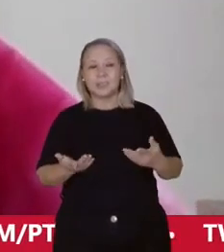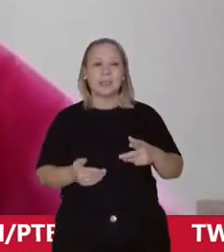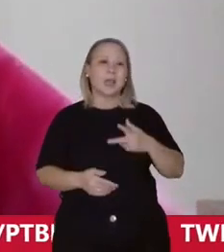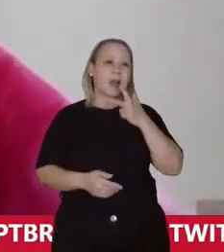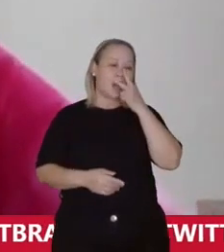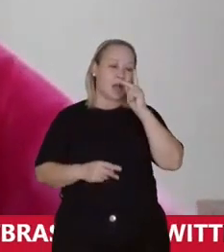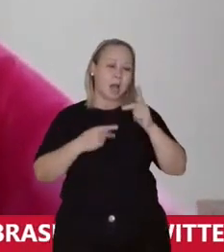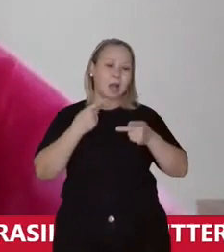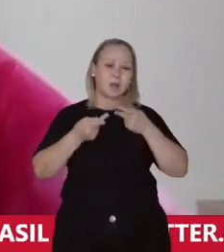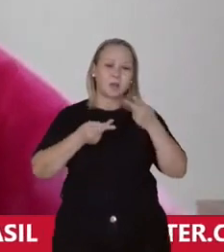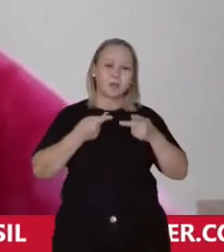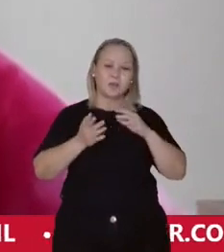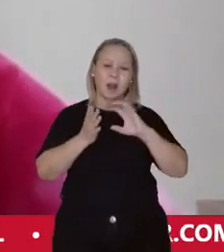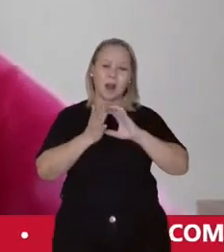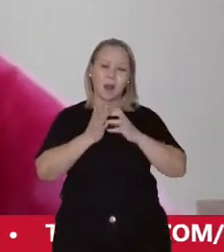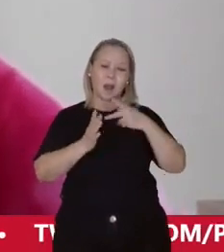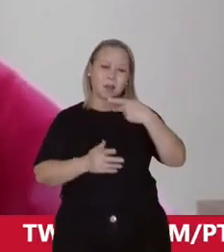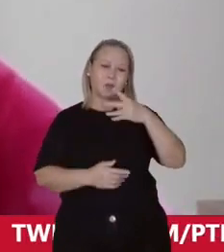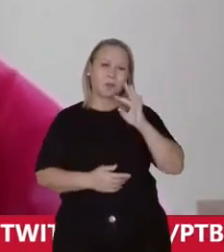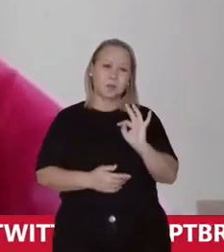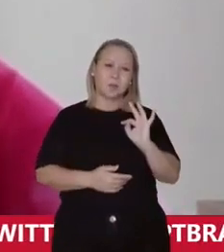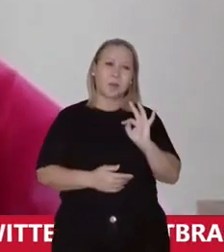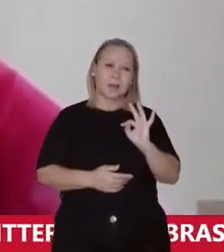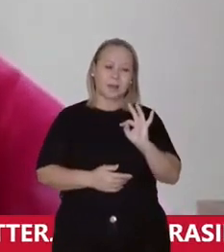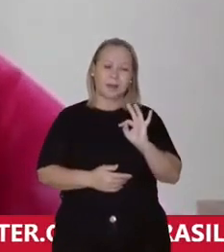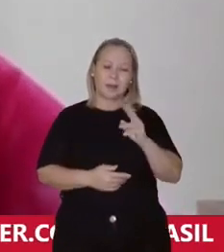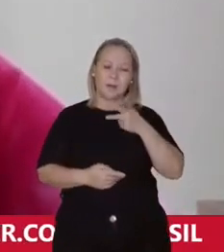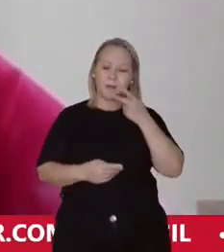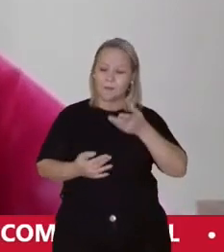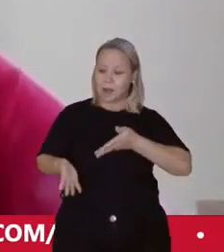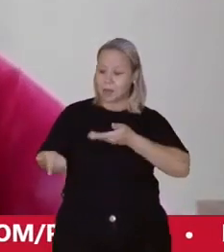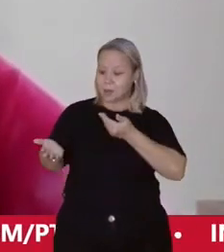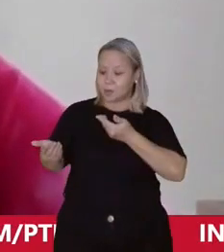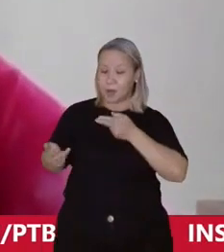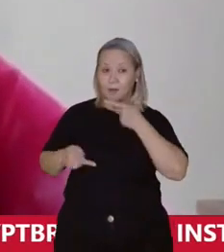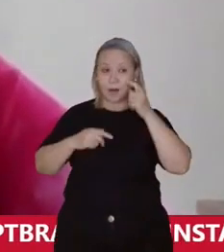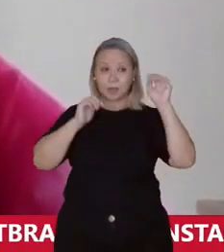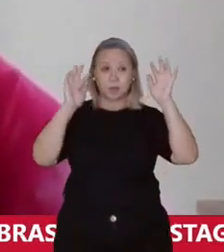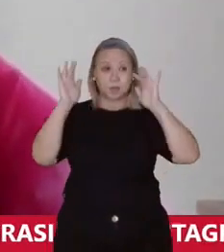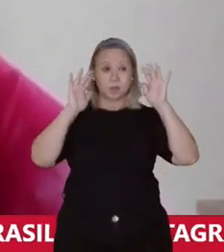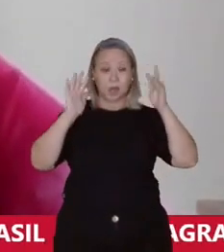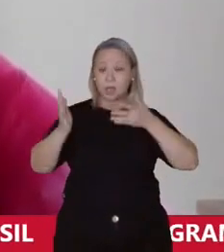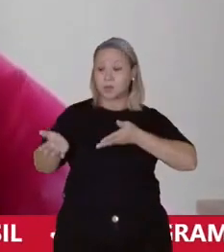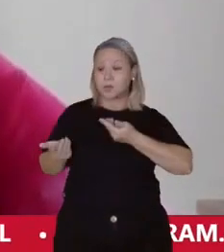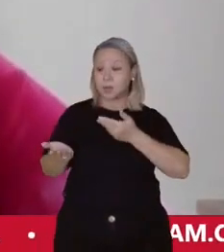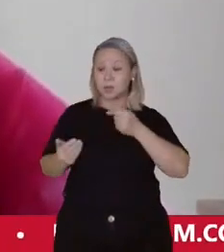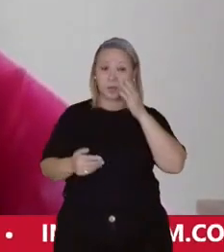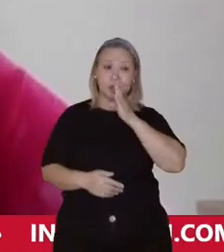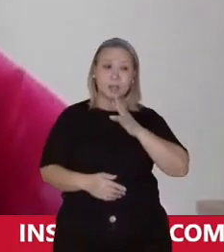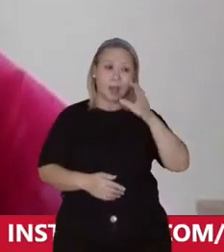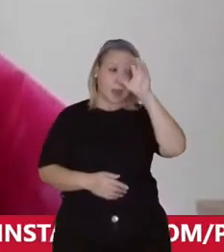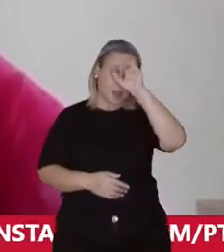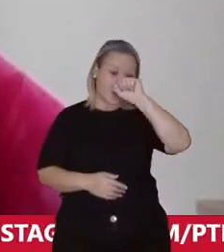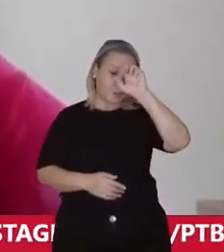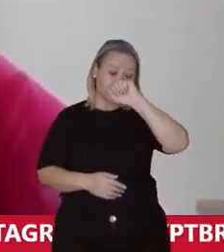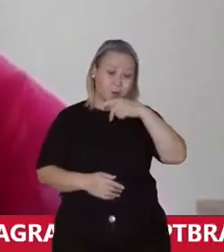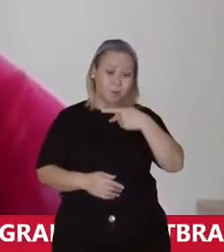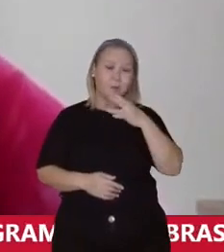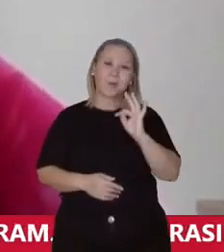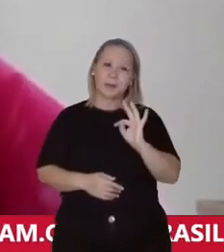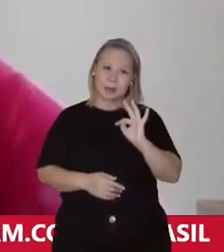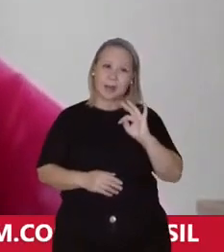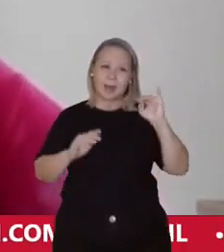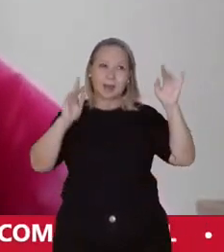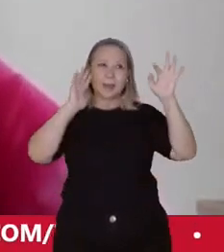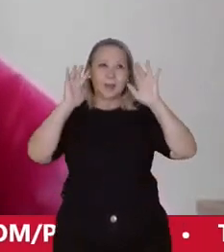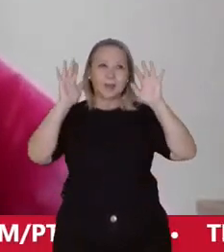sobre a juventude, é falar sobre sonhos, né? A juventude brasileira aprendeu com o PT que os sonhos podem se